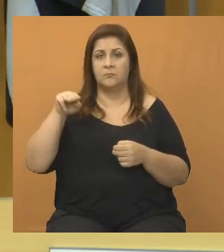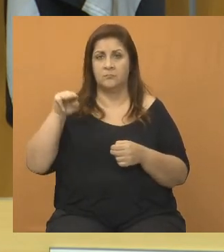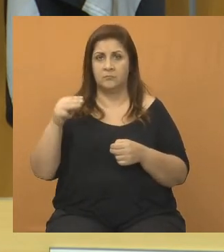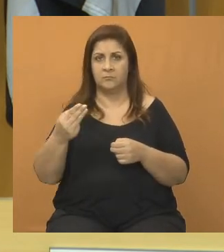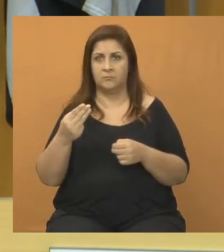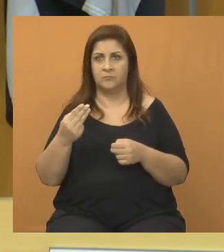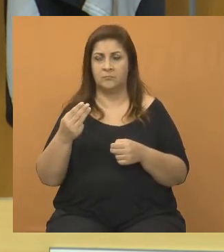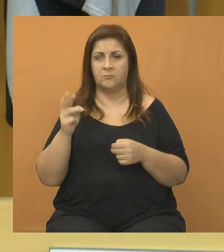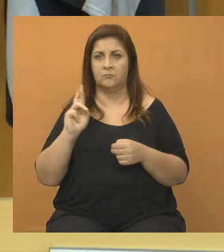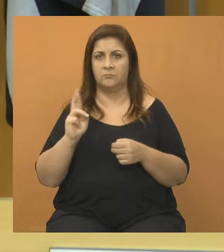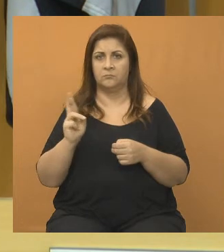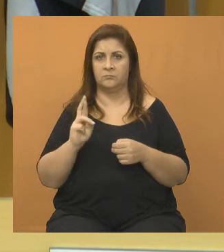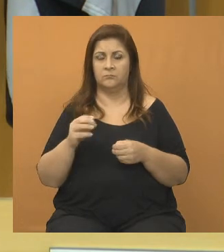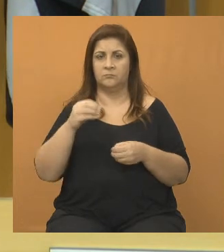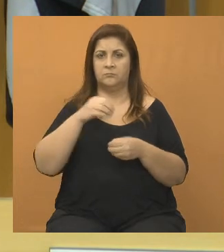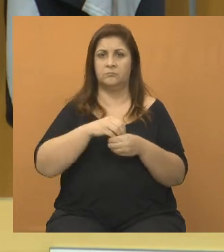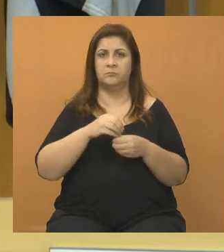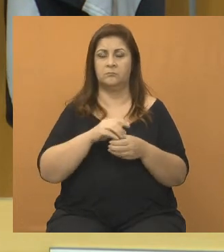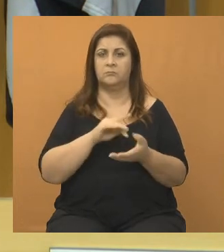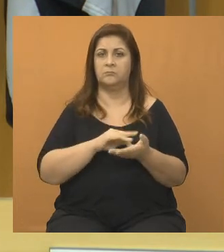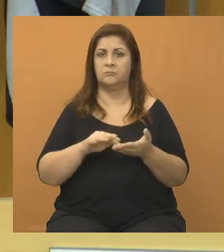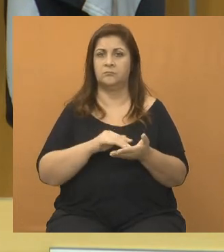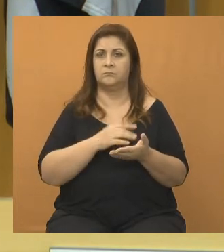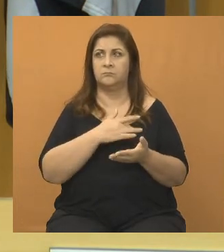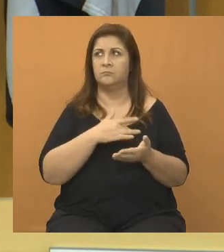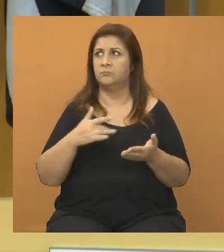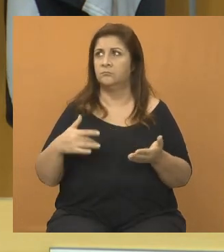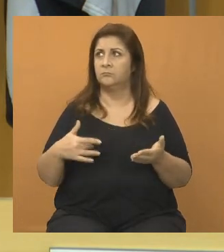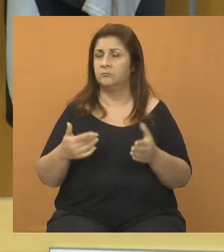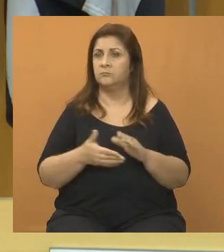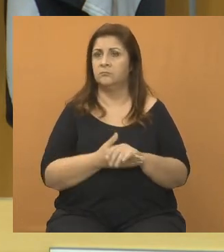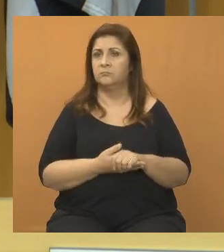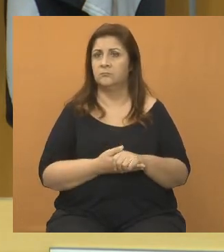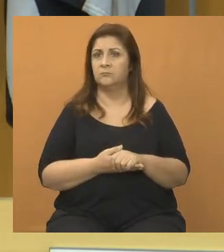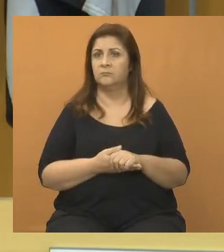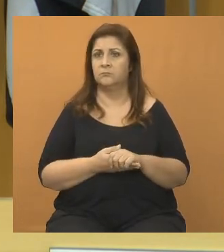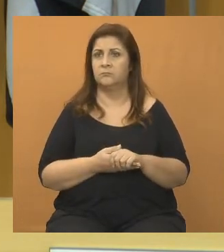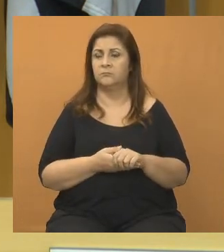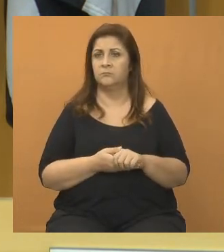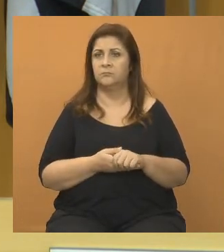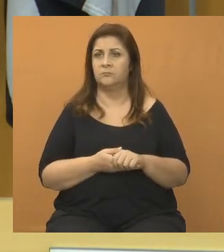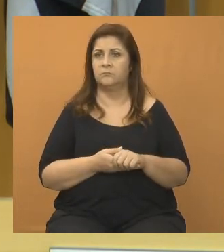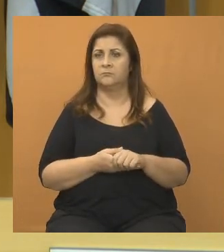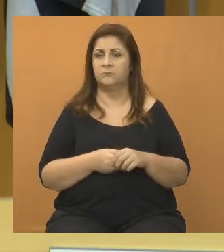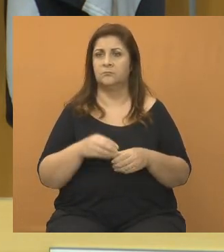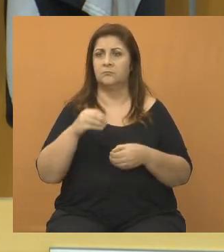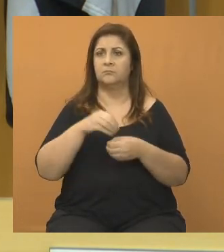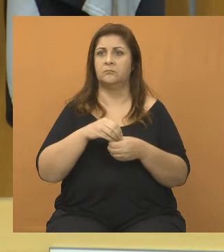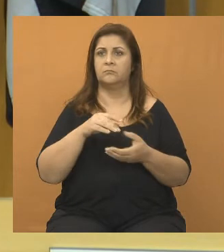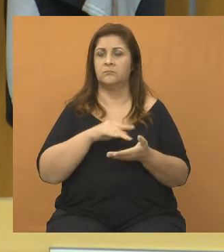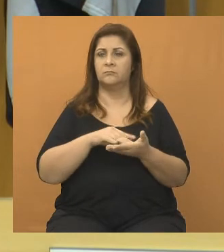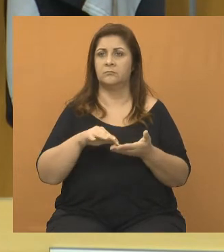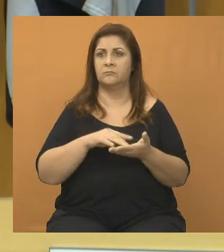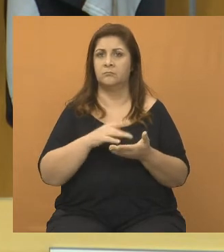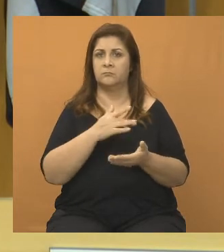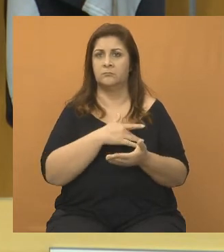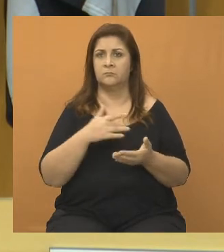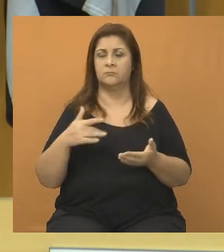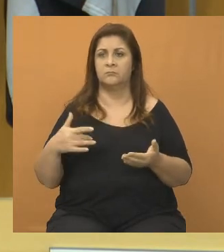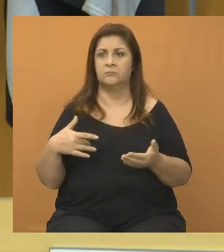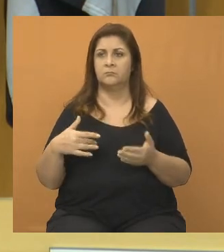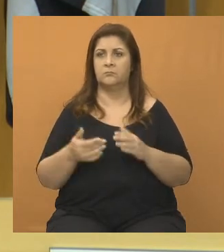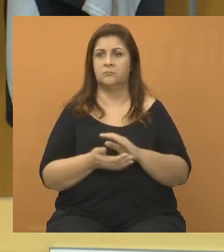4.383.000 dentro da Secretaria de Saúde, né? E dentro da Secretaria de Saúde, os vereadores podem,